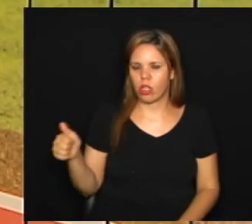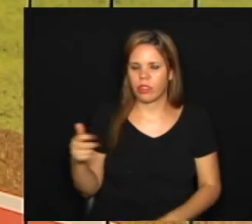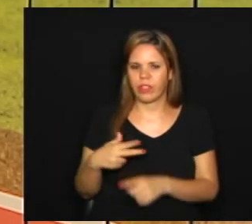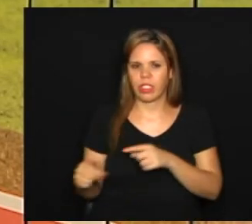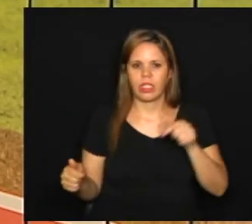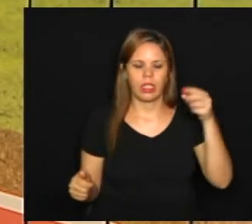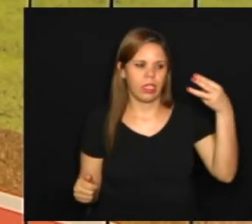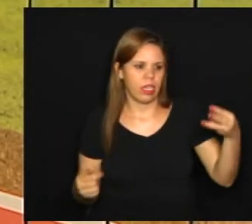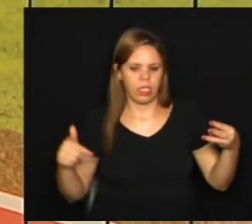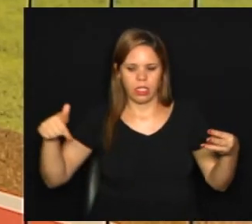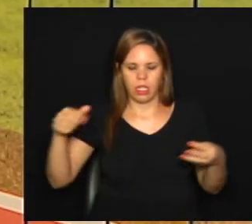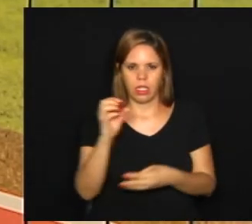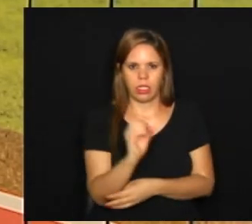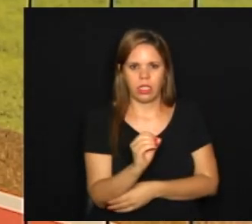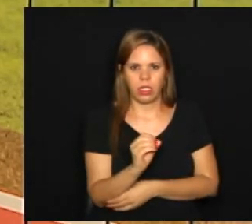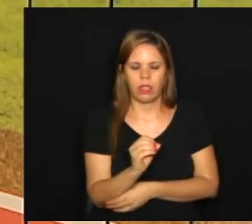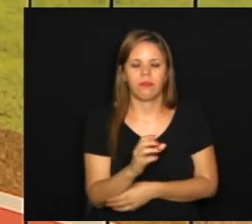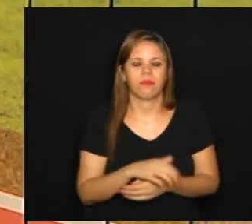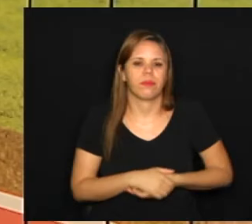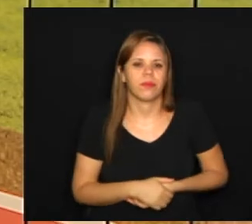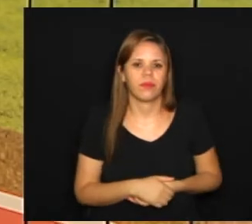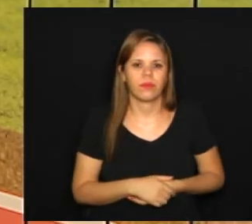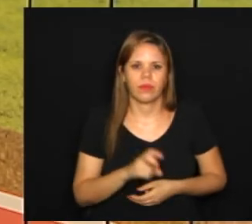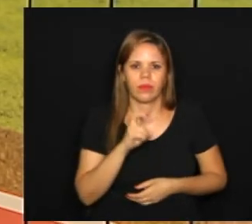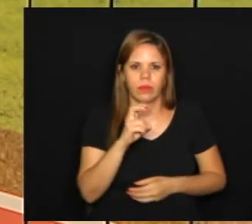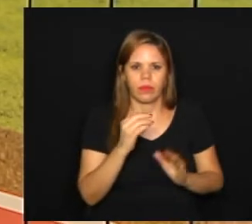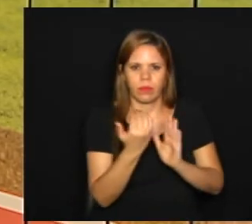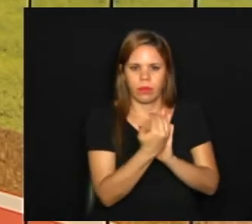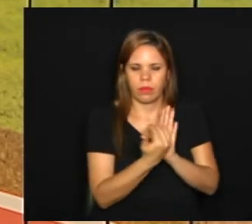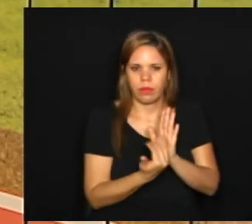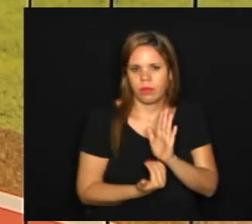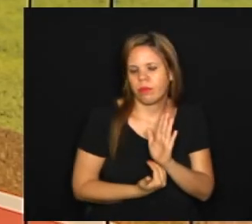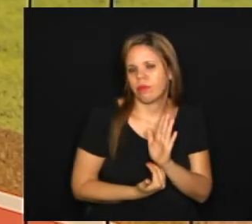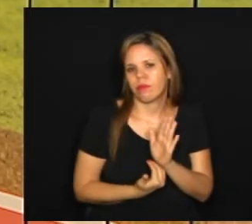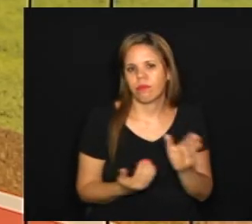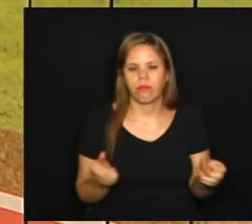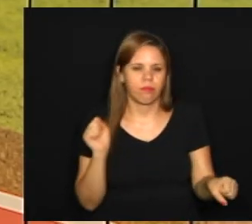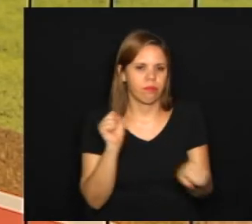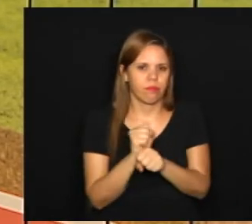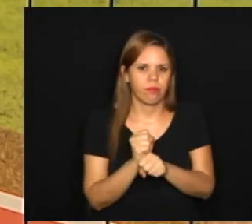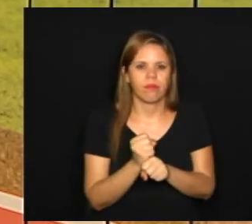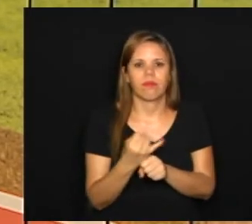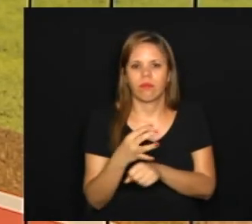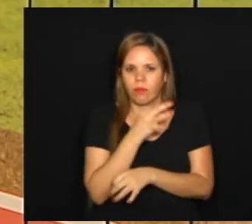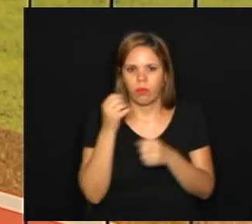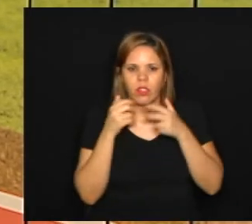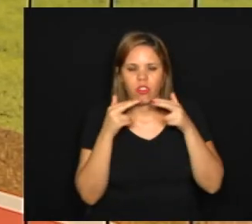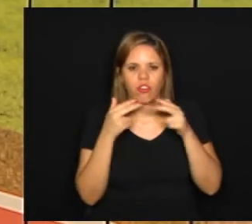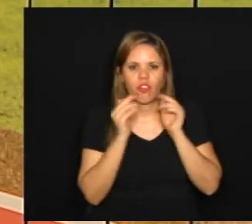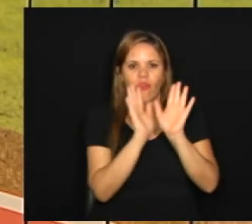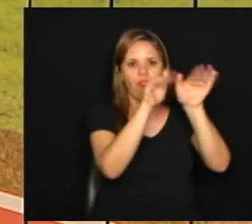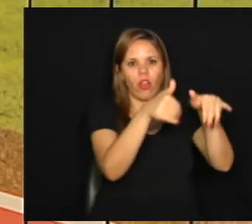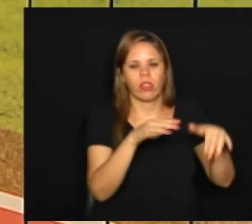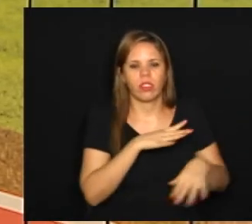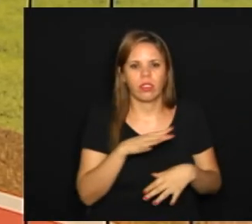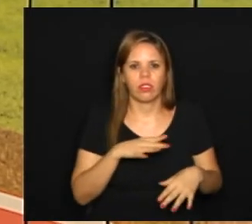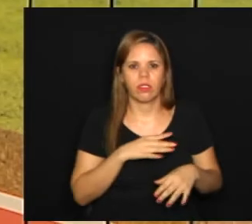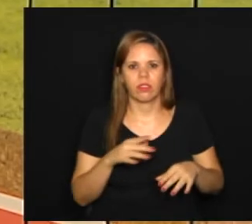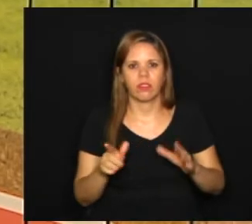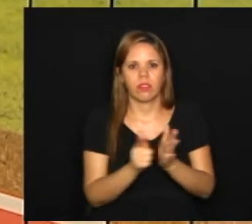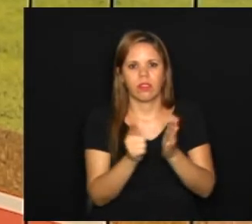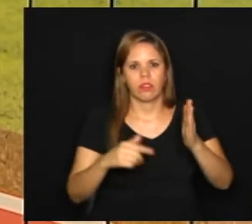casa contra o Ituano. Falar de vôlei rapidinho agora, porque no fim de semana o Renata venceu a equipe de Ponta Grossa aqui em Campinas,